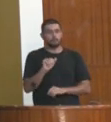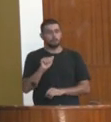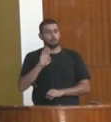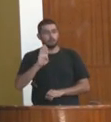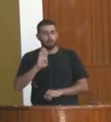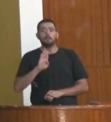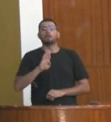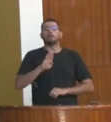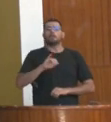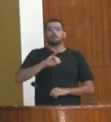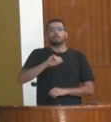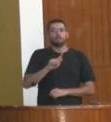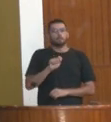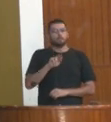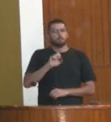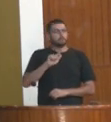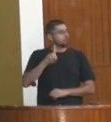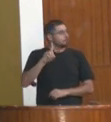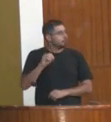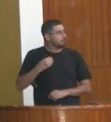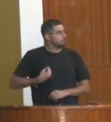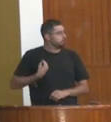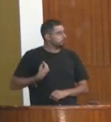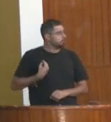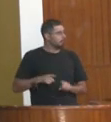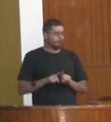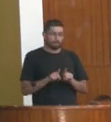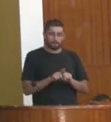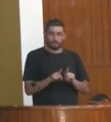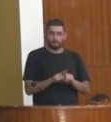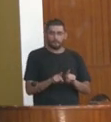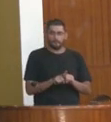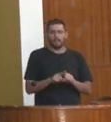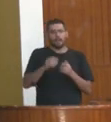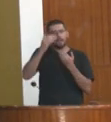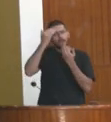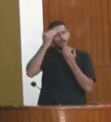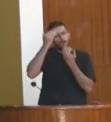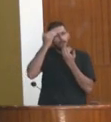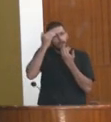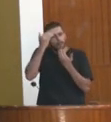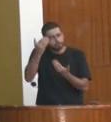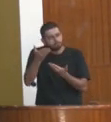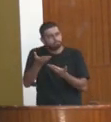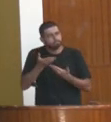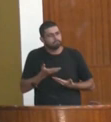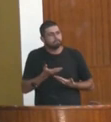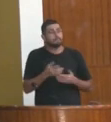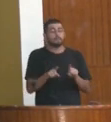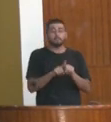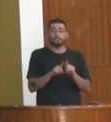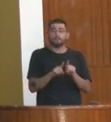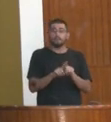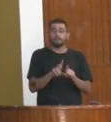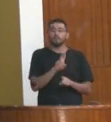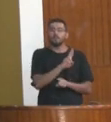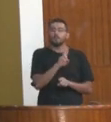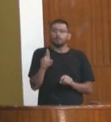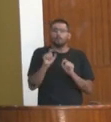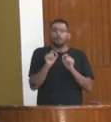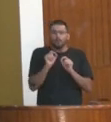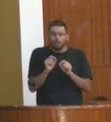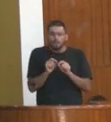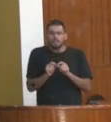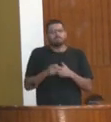Geraldo, também, que também faço parte, agradeço também o convite. E também, em nome do programa Rompendo Barreiras, Luta